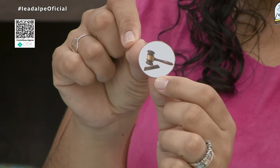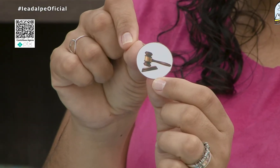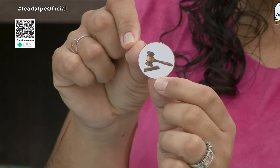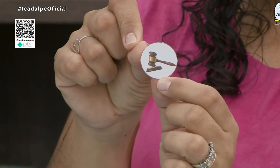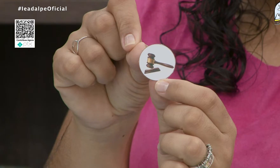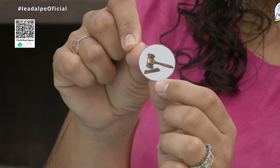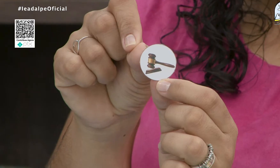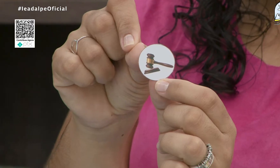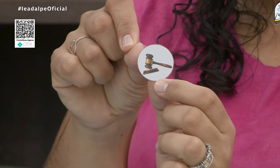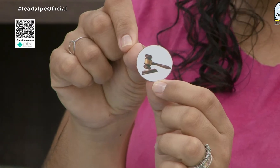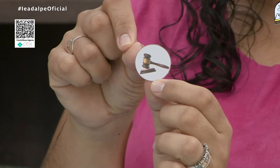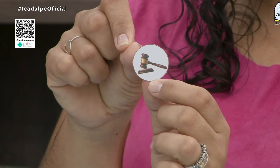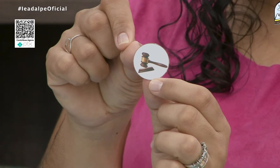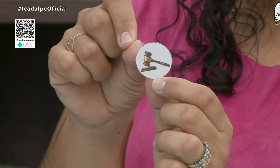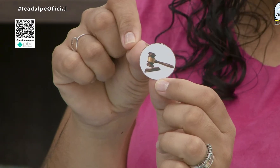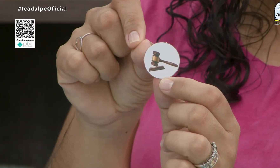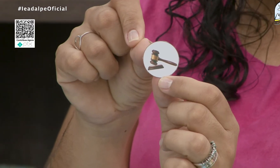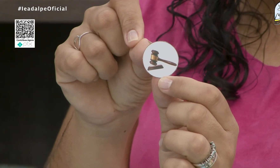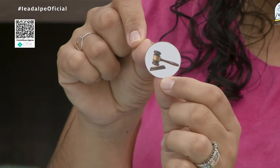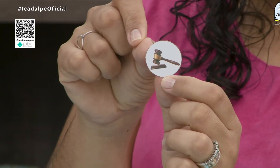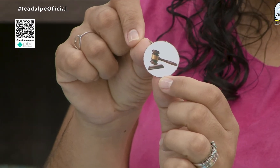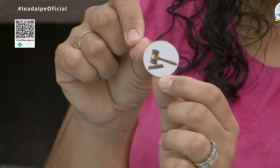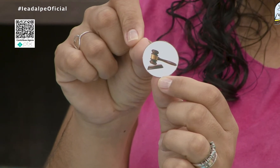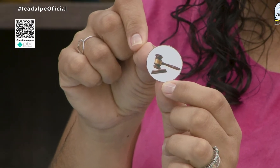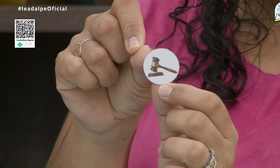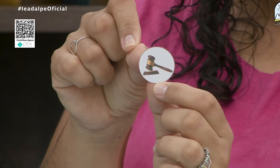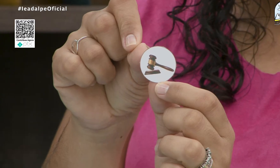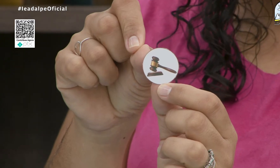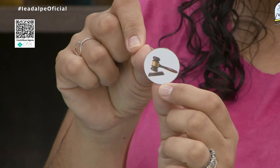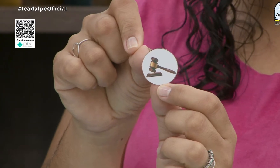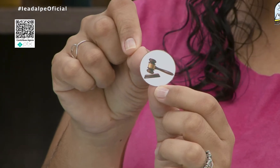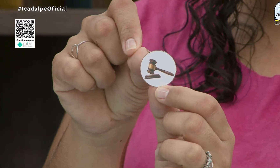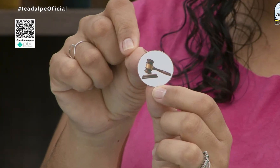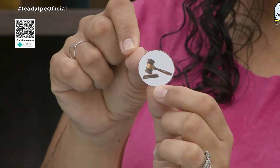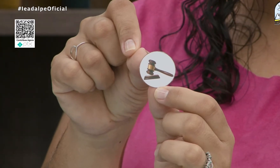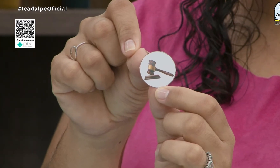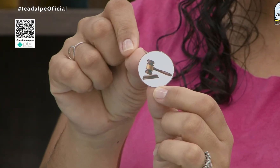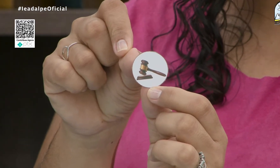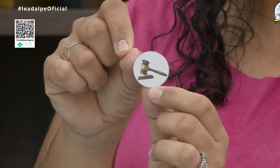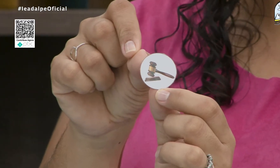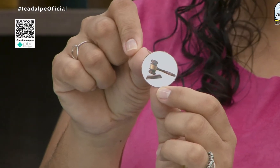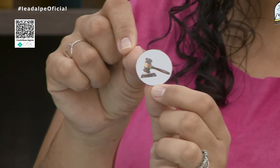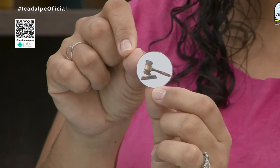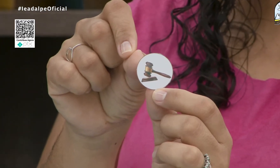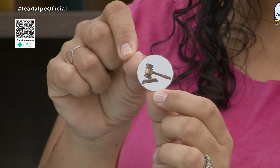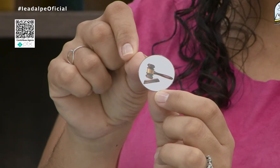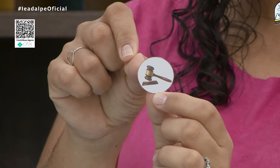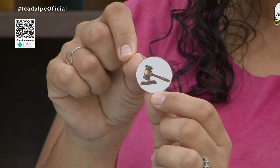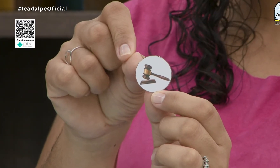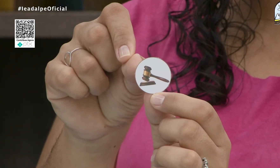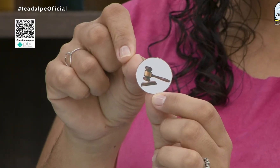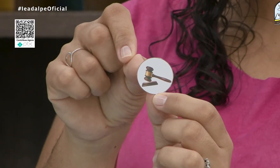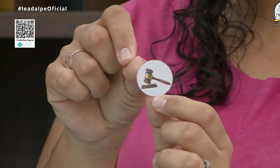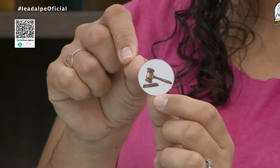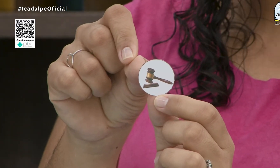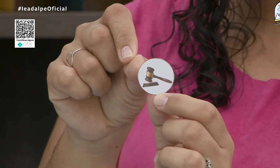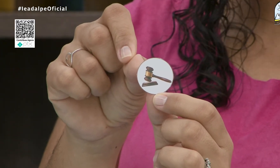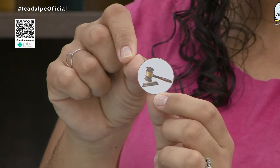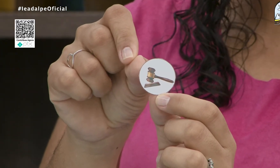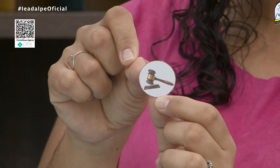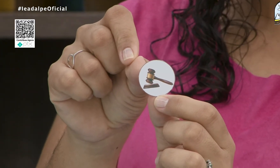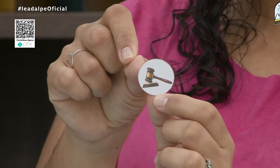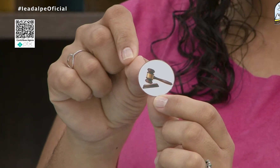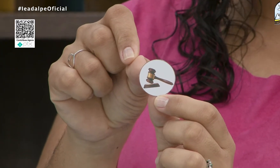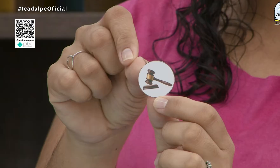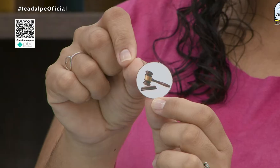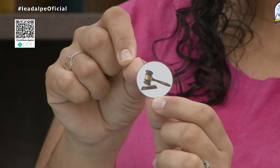Tá vendo? Ou você mesmo pega e cola, vai lá e cola. Ou então, você pode, quando o aluno chegar, a Silas